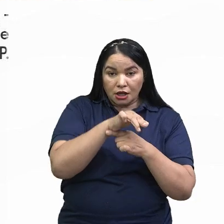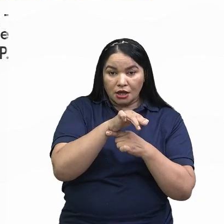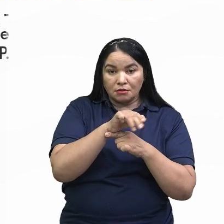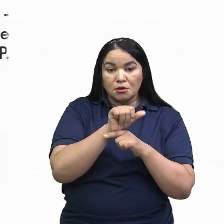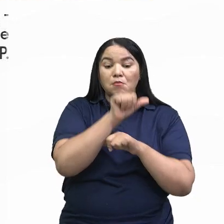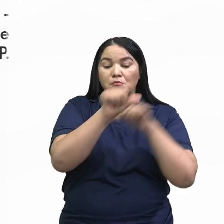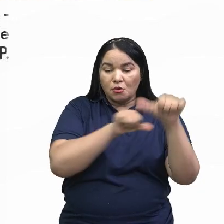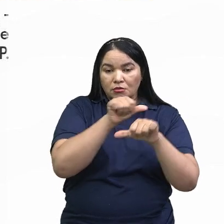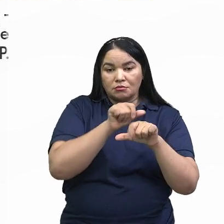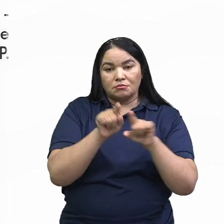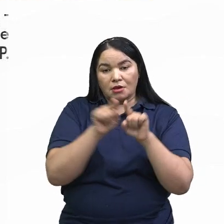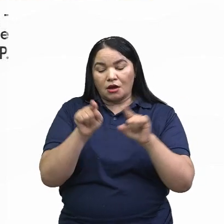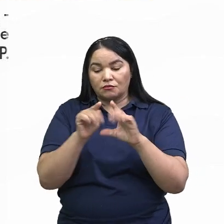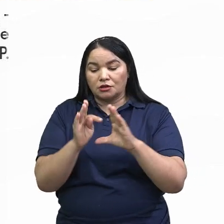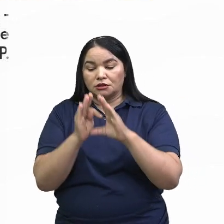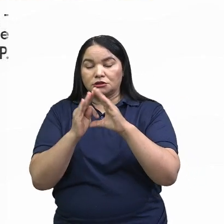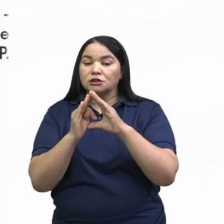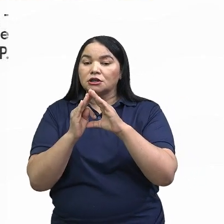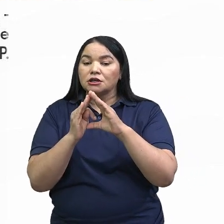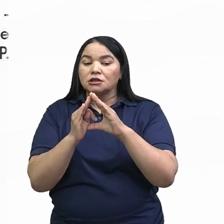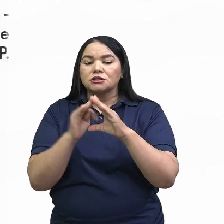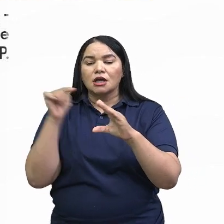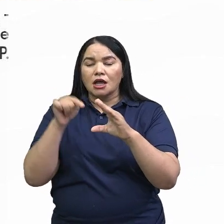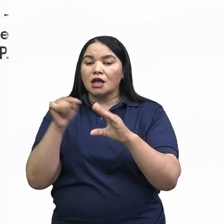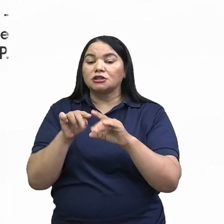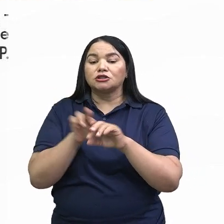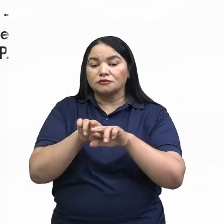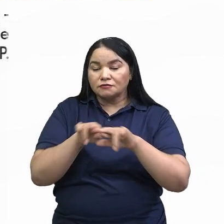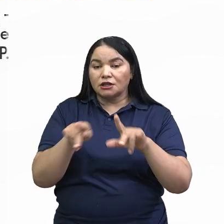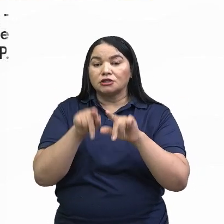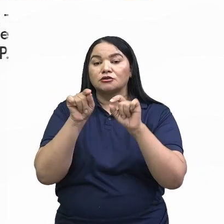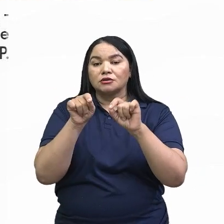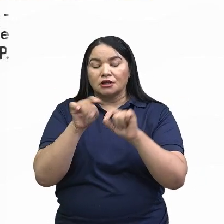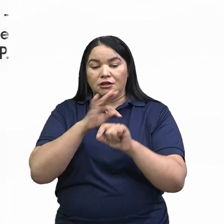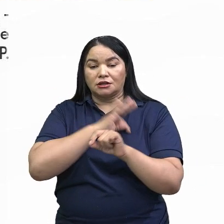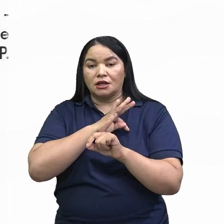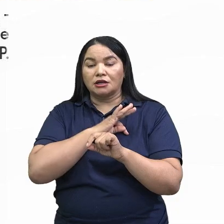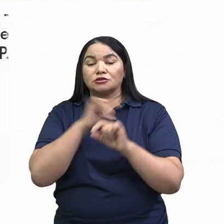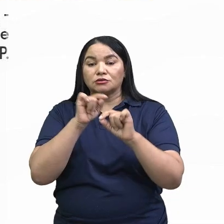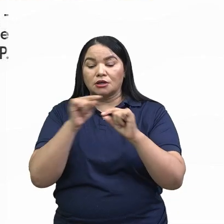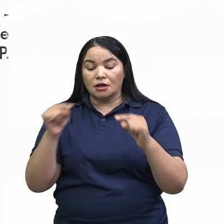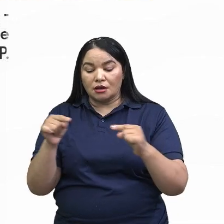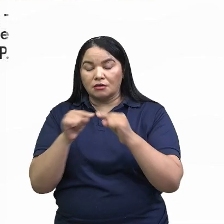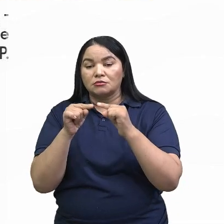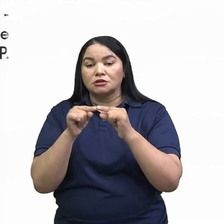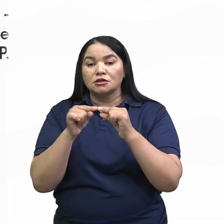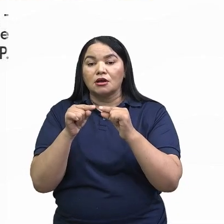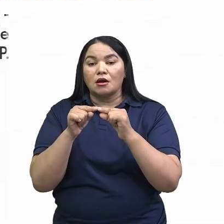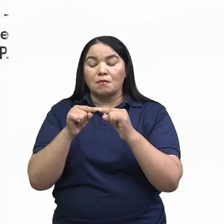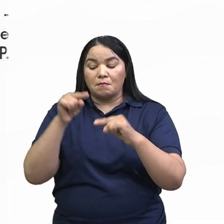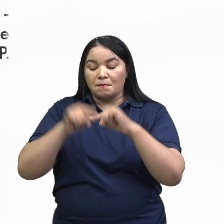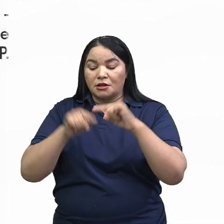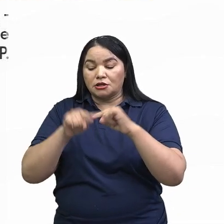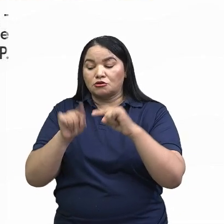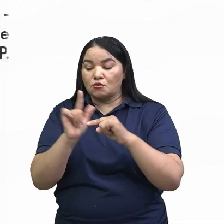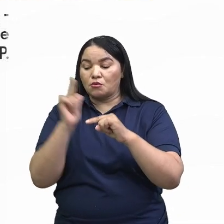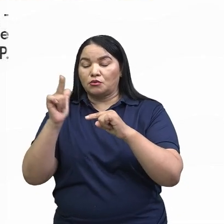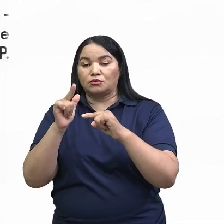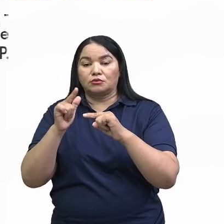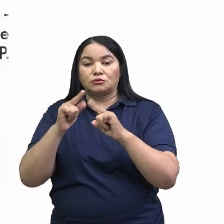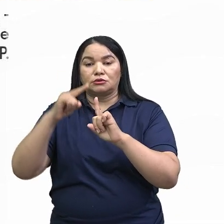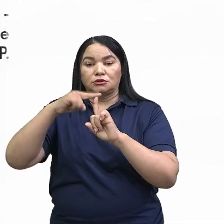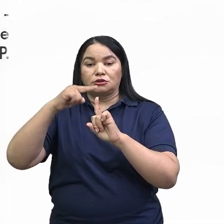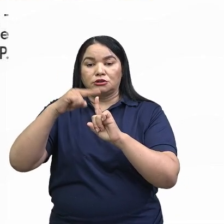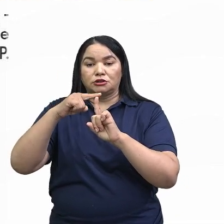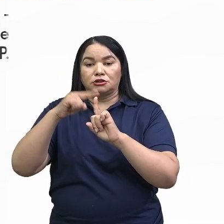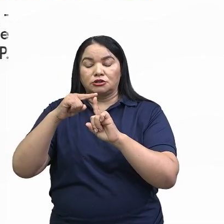são a mesma coisa. A transgenia é a técnica de introduzir o DNA de uma espécie no